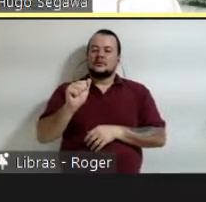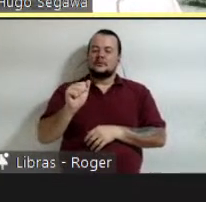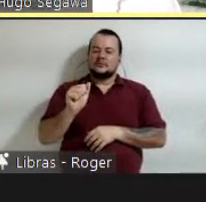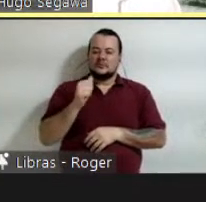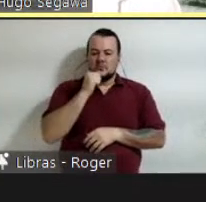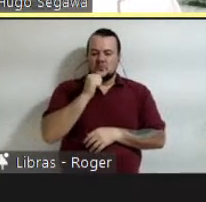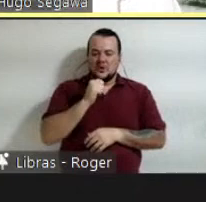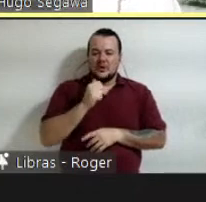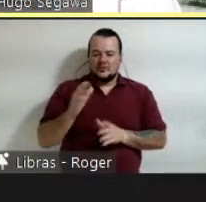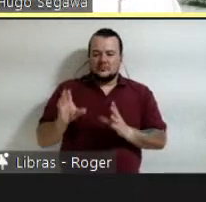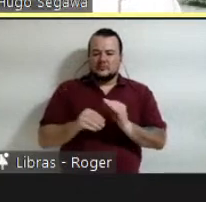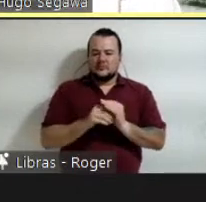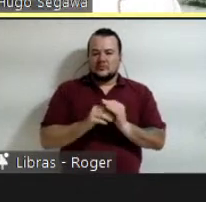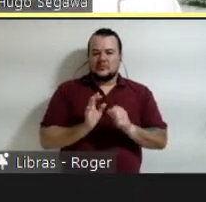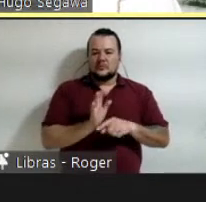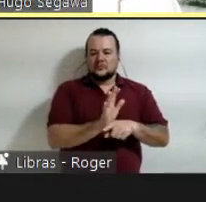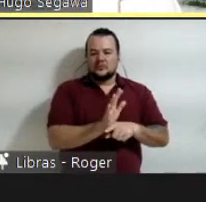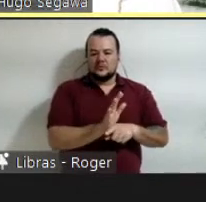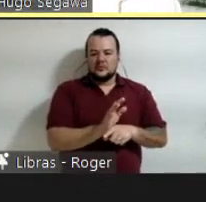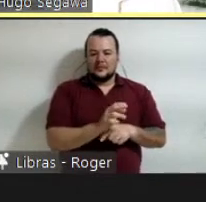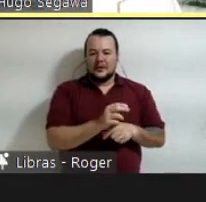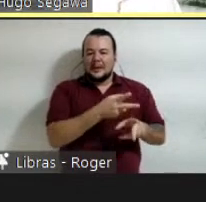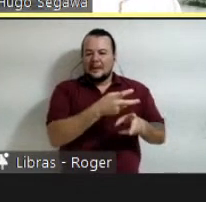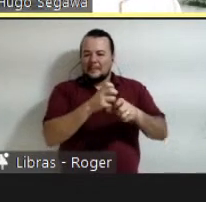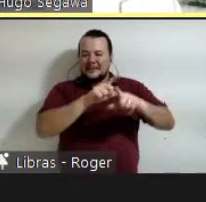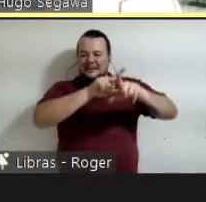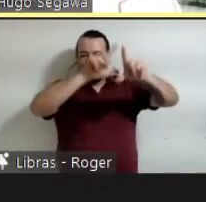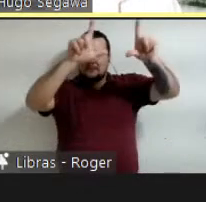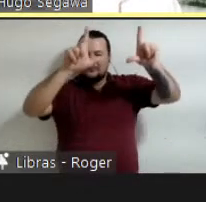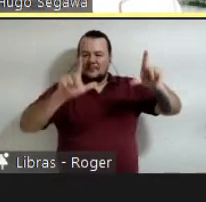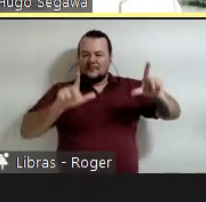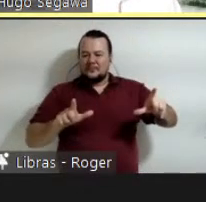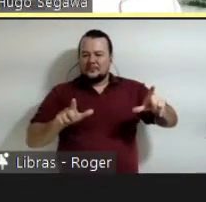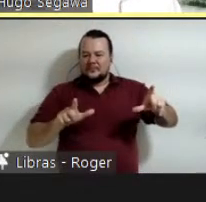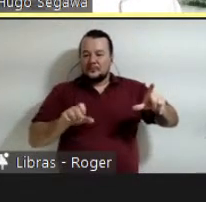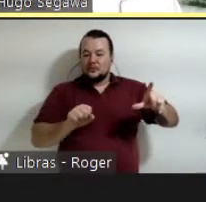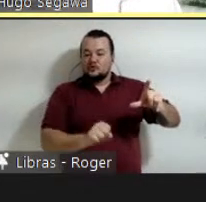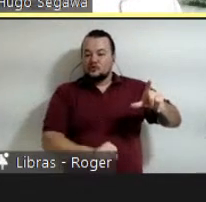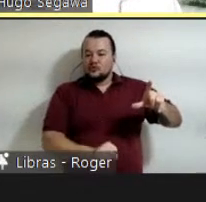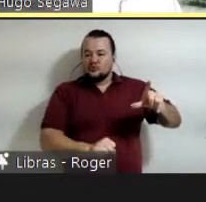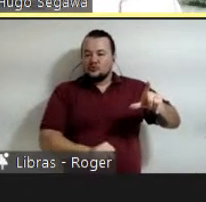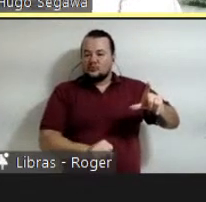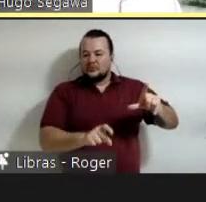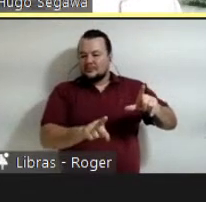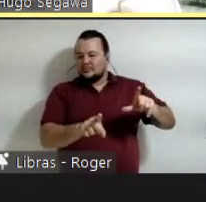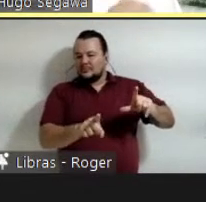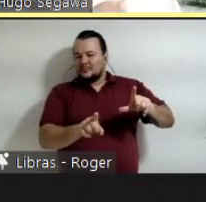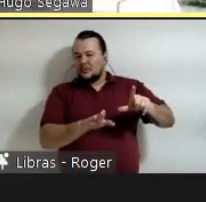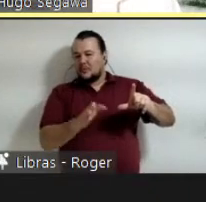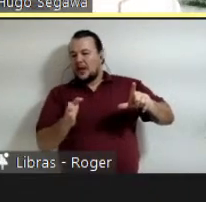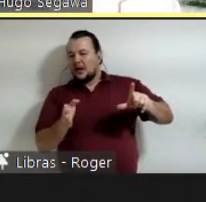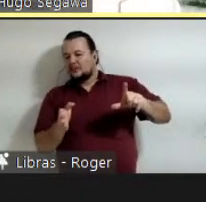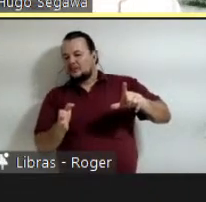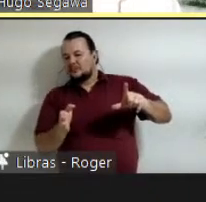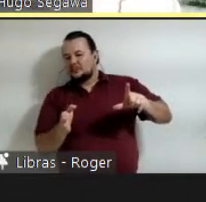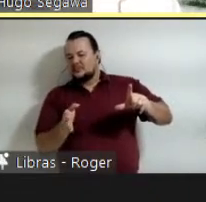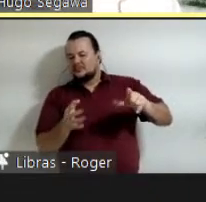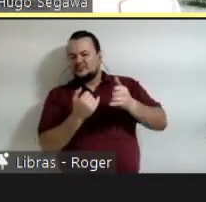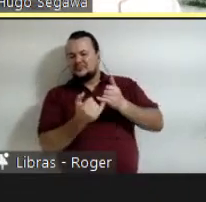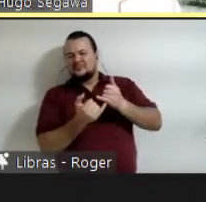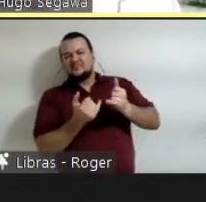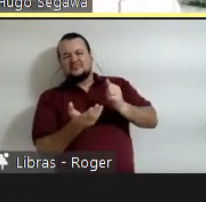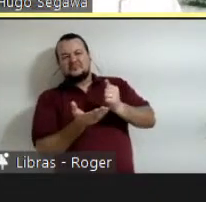E olha a fachada, no caso de Cuba, essa fachada sul. E veja esse embasamento,